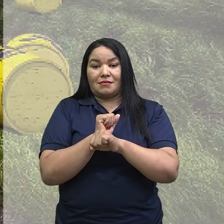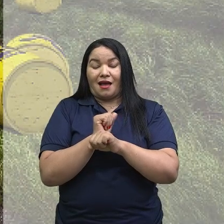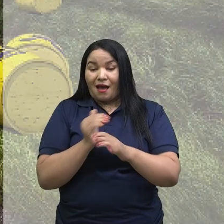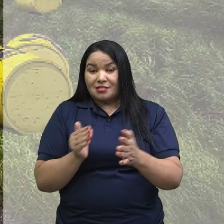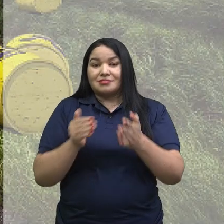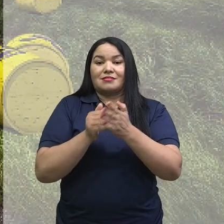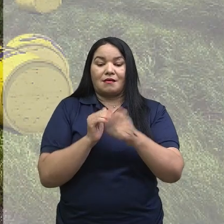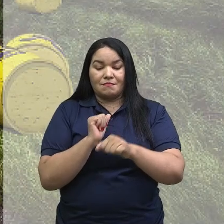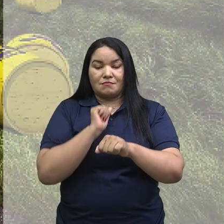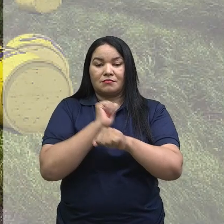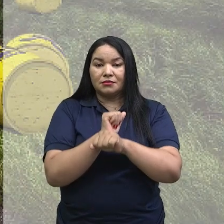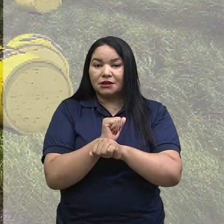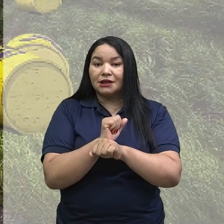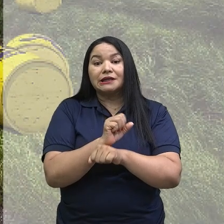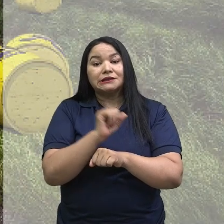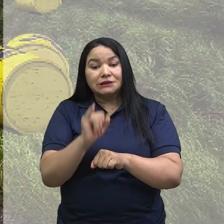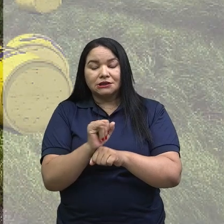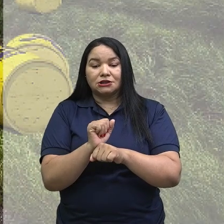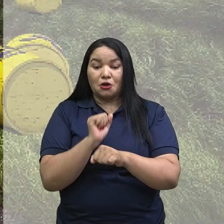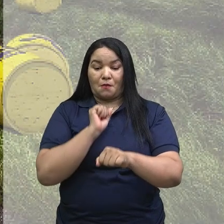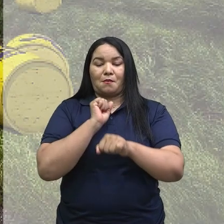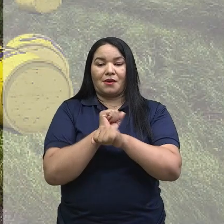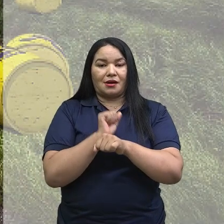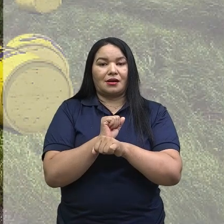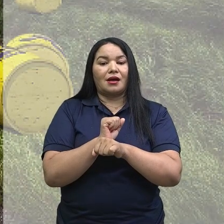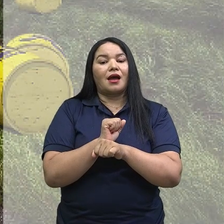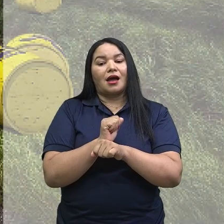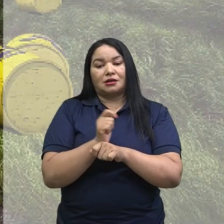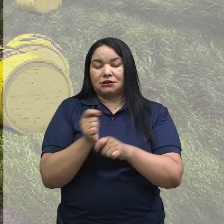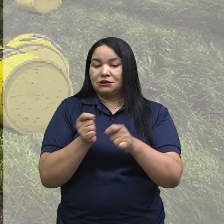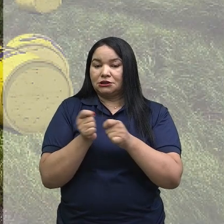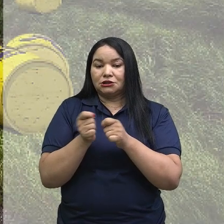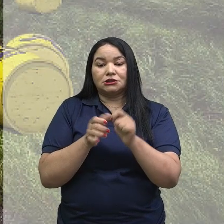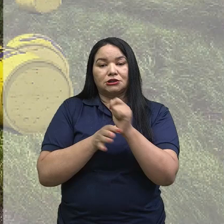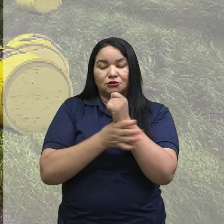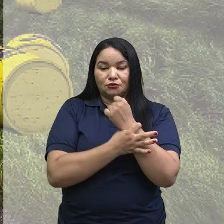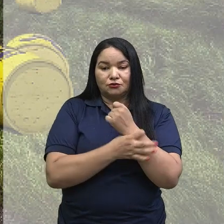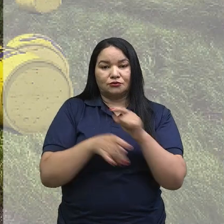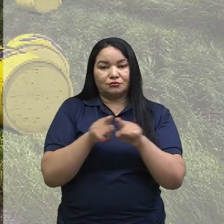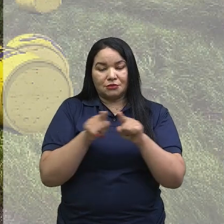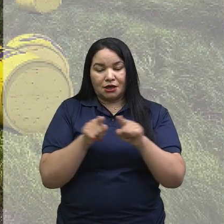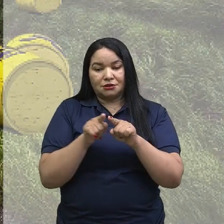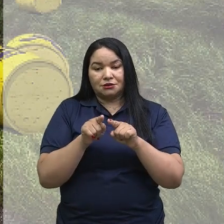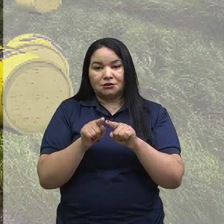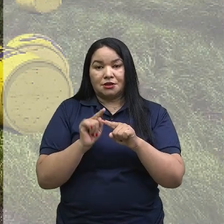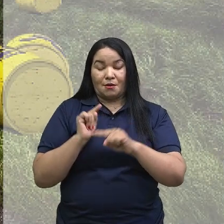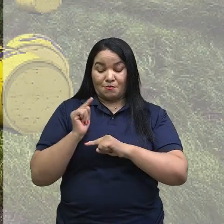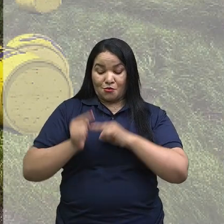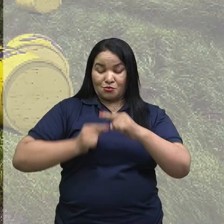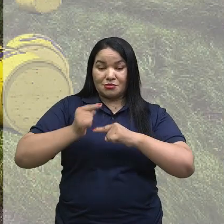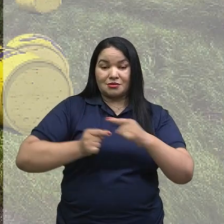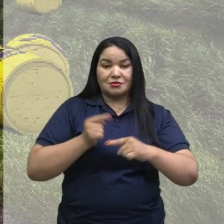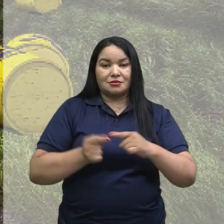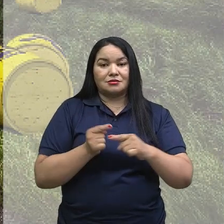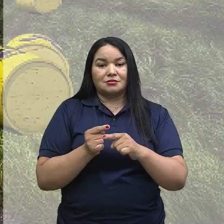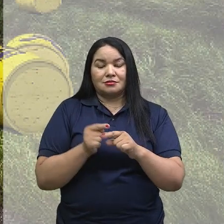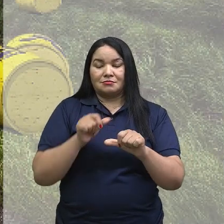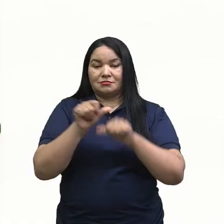estáveis, realmente se torna um lugar seguro, mas a alteração genética fica para sempre, tá